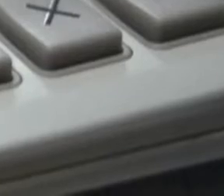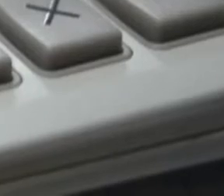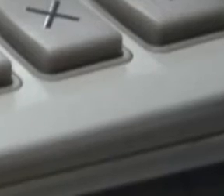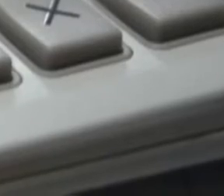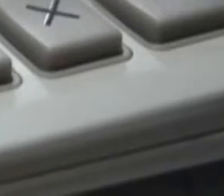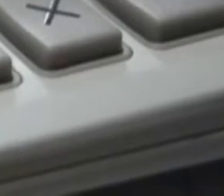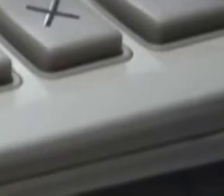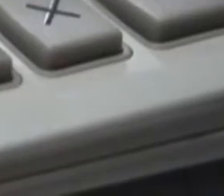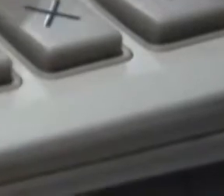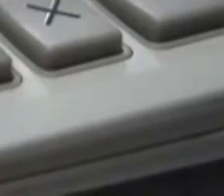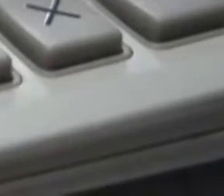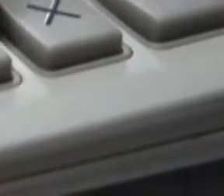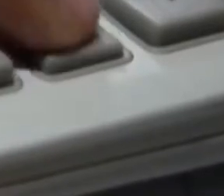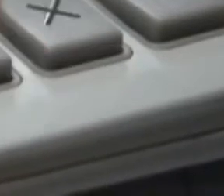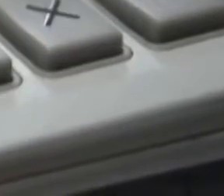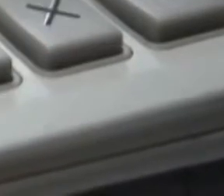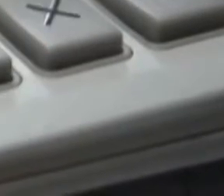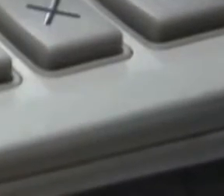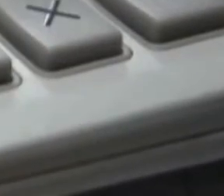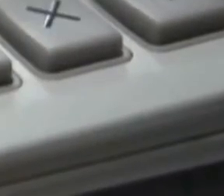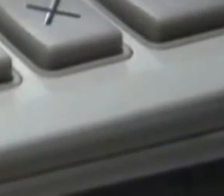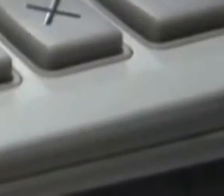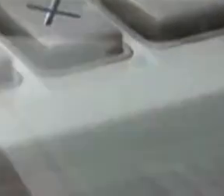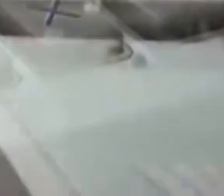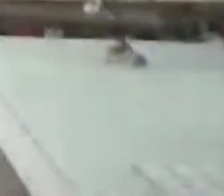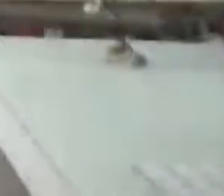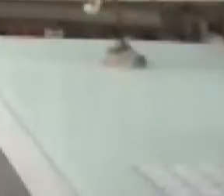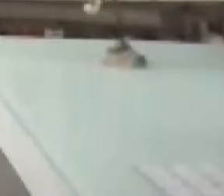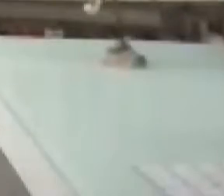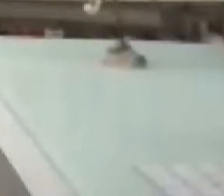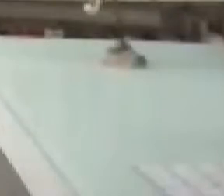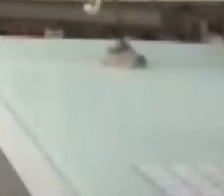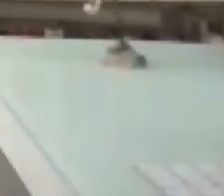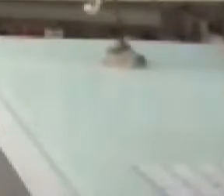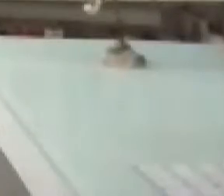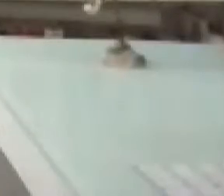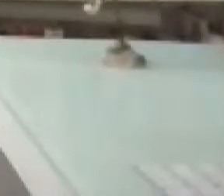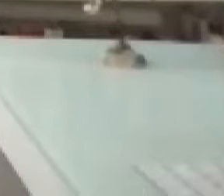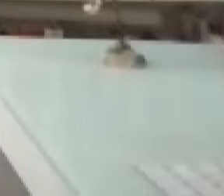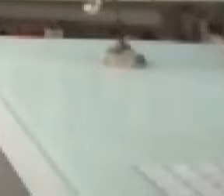a médicos, recolhimentos de imposto de renda,